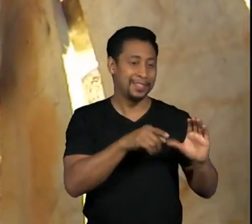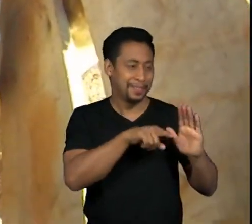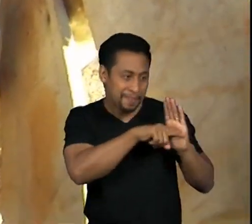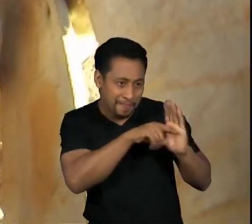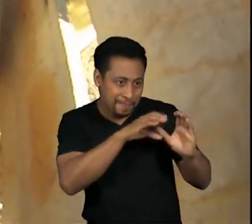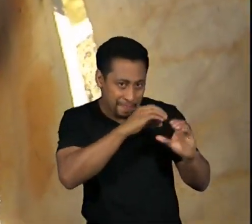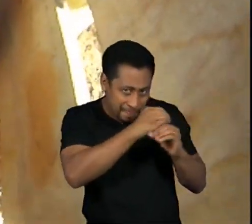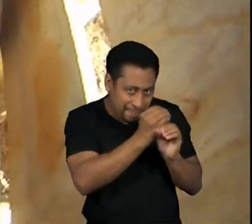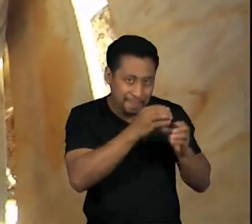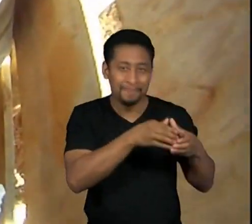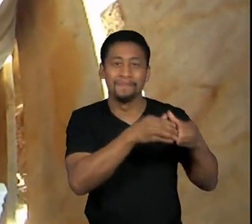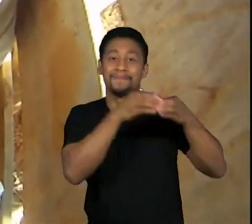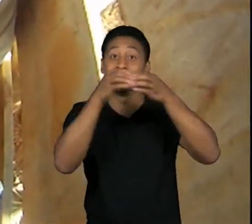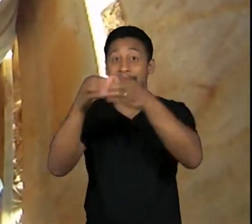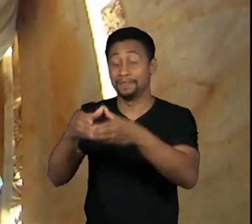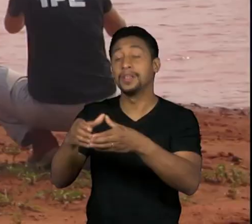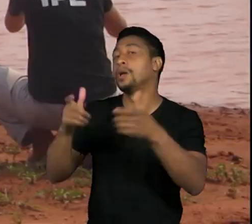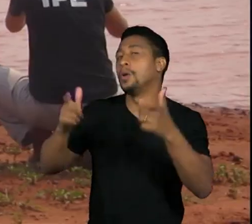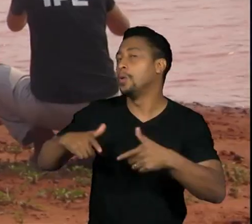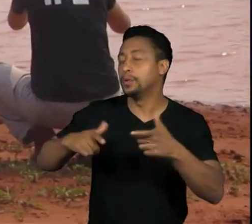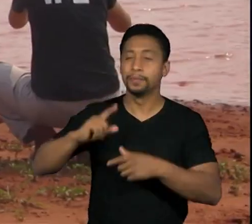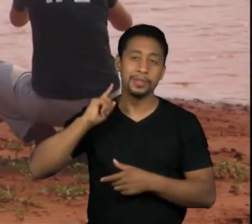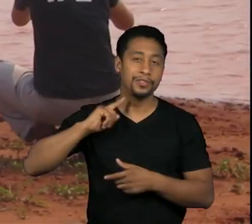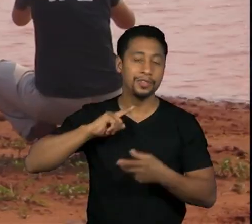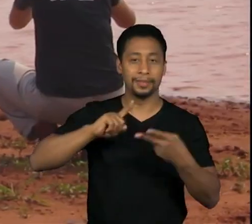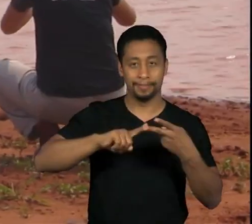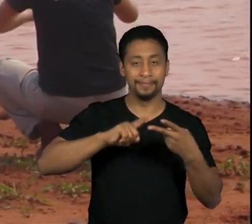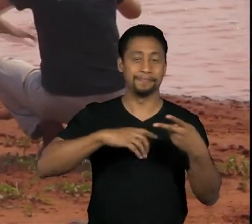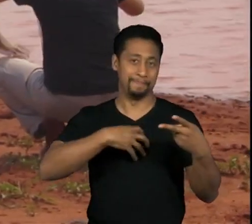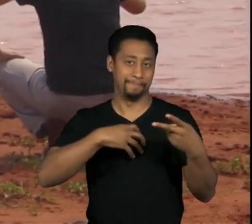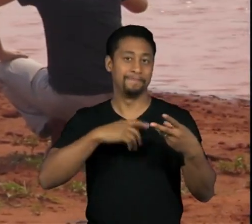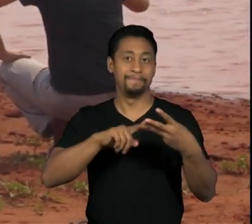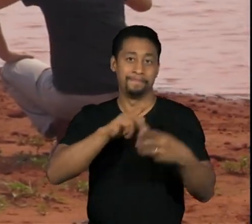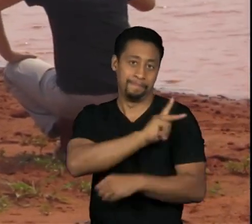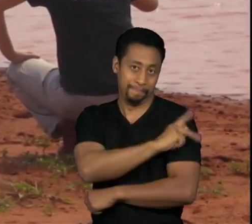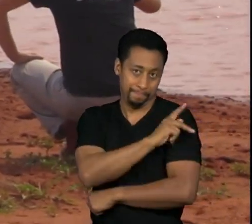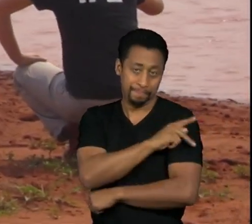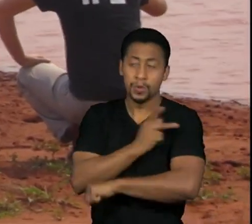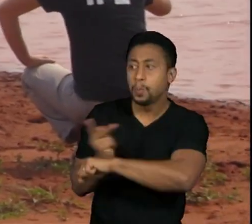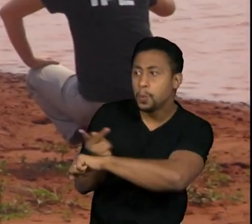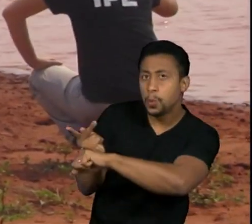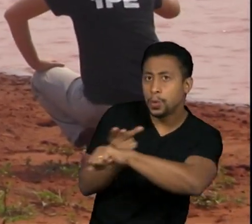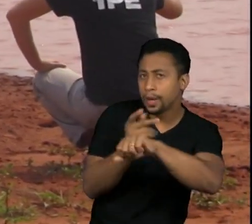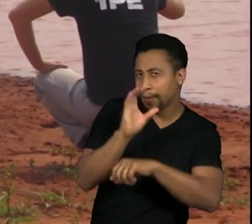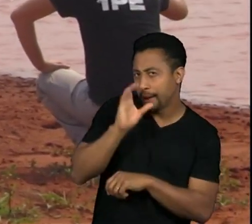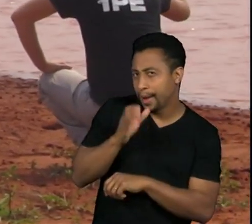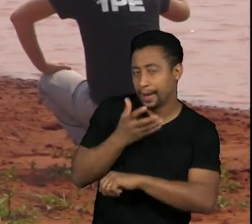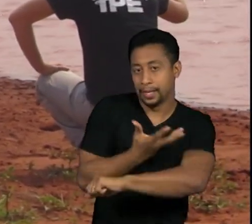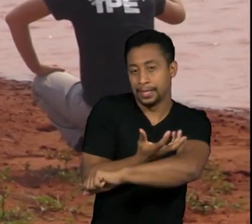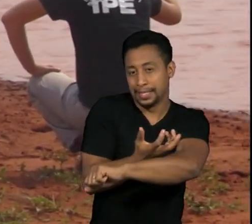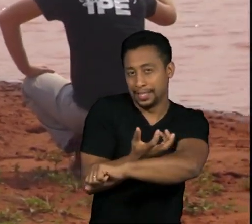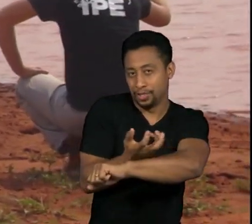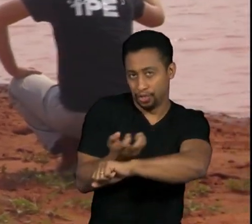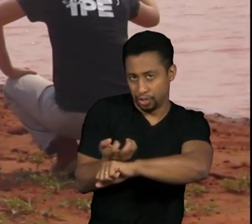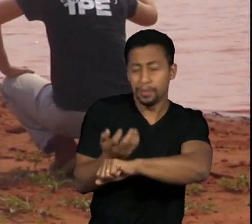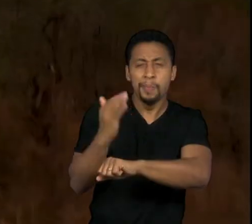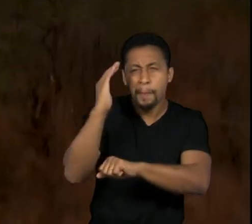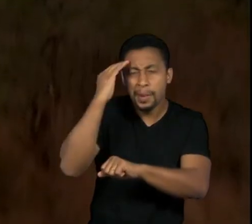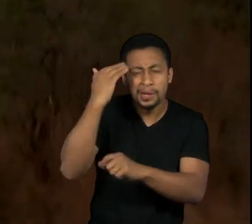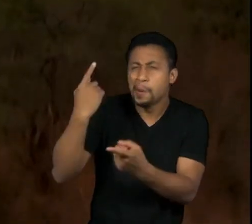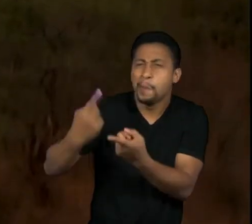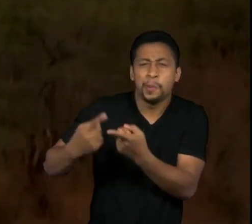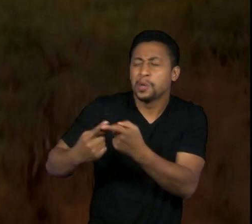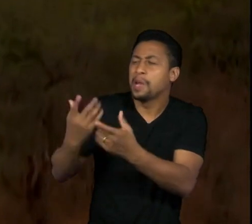Minas Gerais, Bahia e Piauí, em busca da anta da Caatinga, ou melhor, dos fatores que levaram